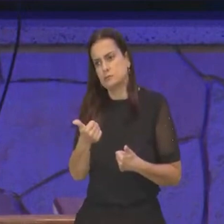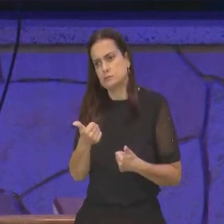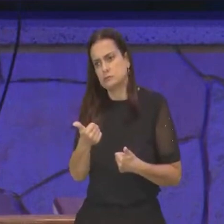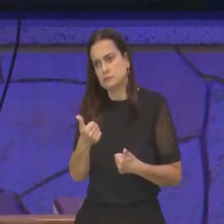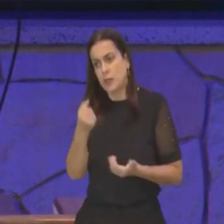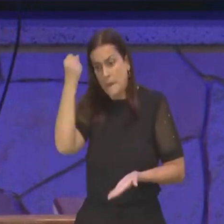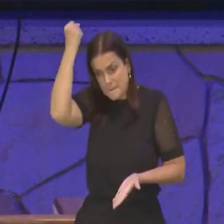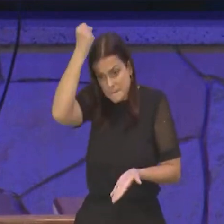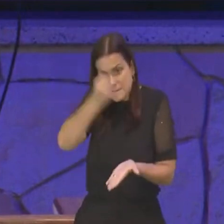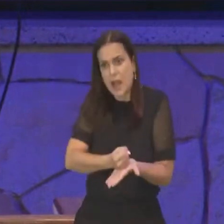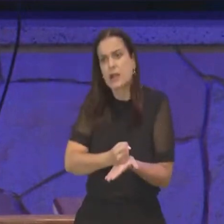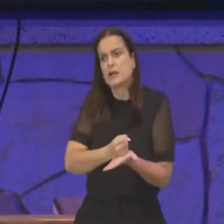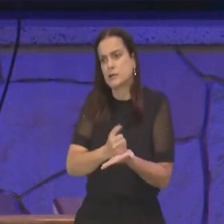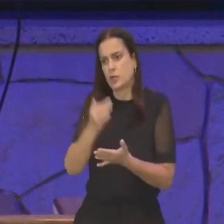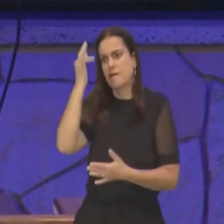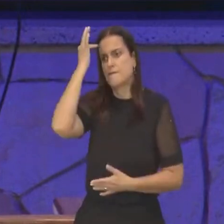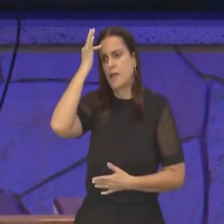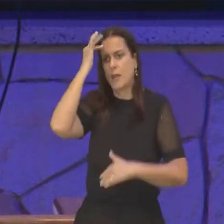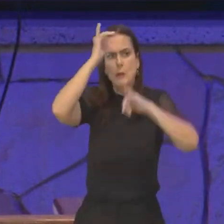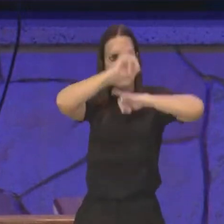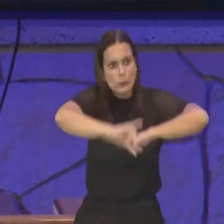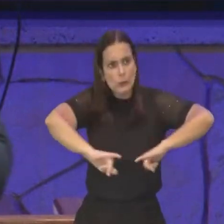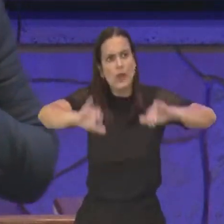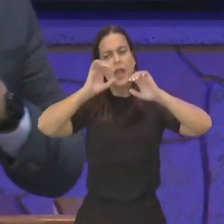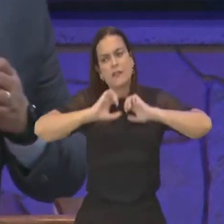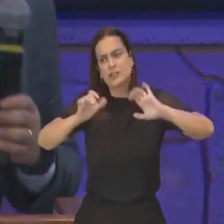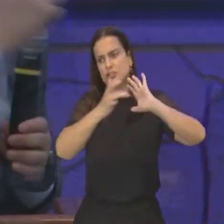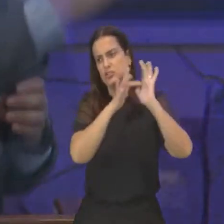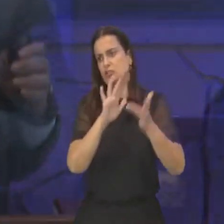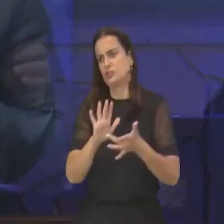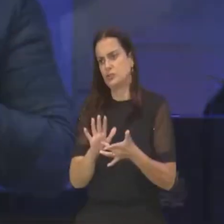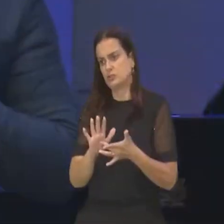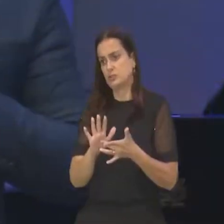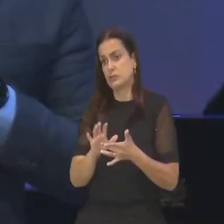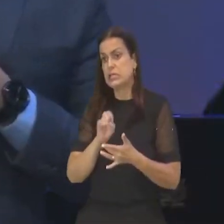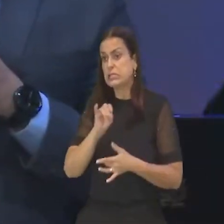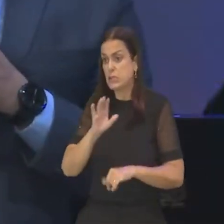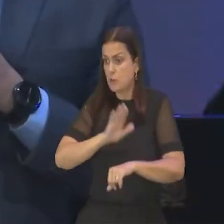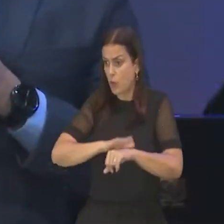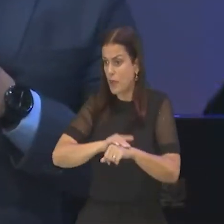autenticando a nossa fé, proclamando o Evangelho de Cristo. E quando nós